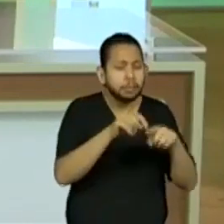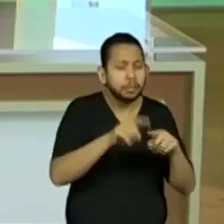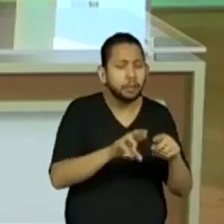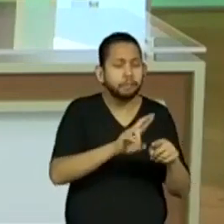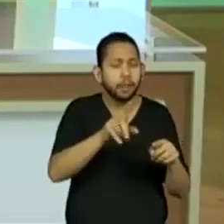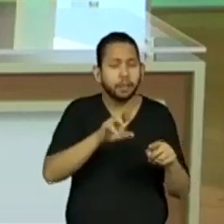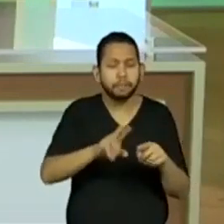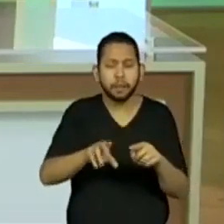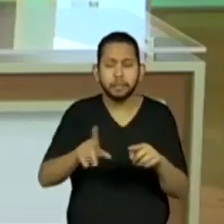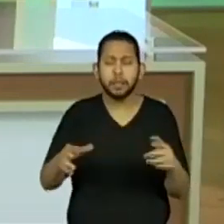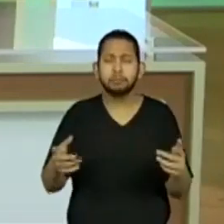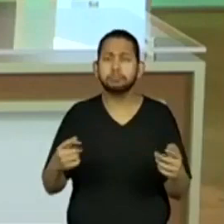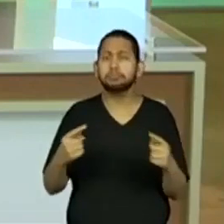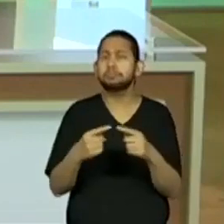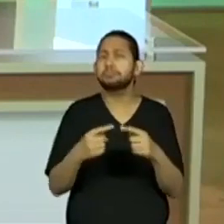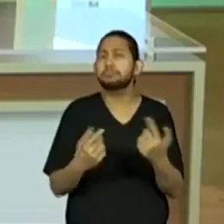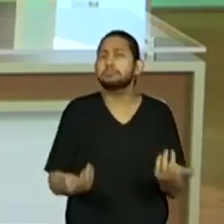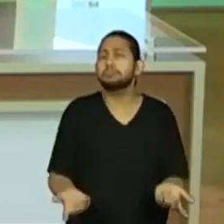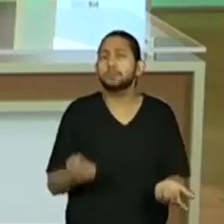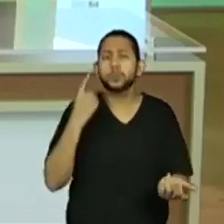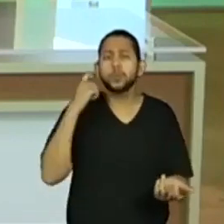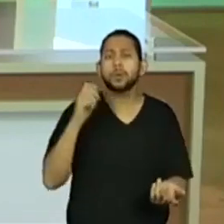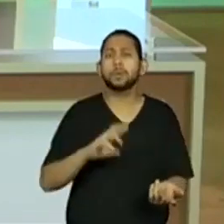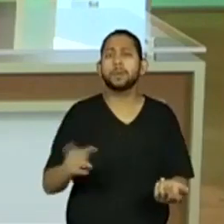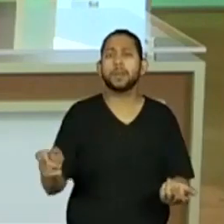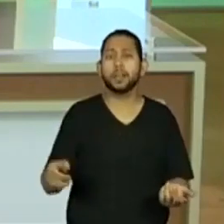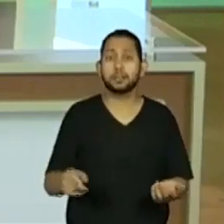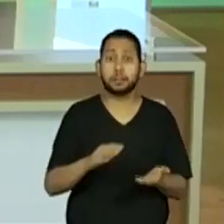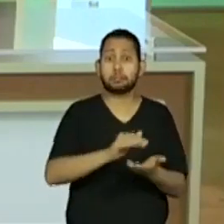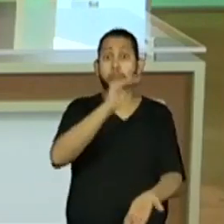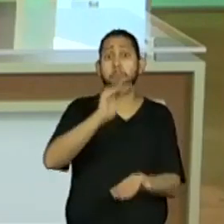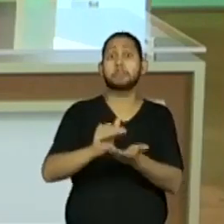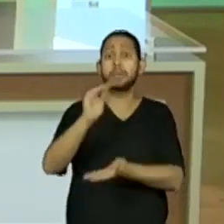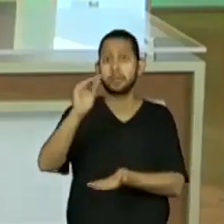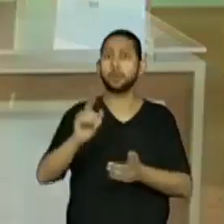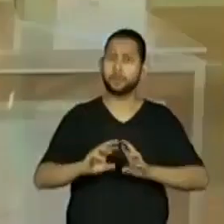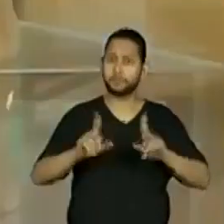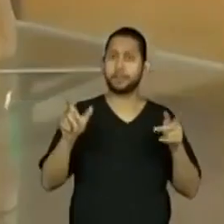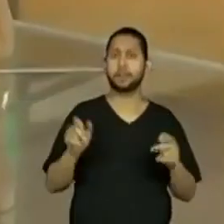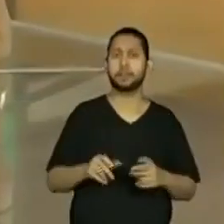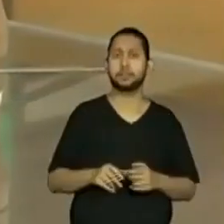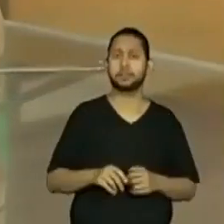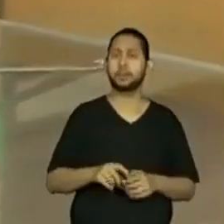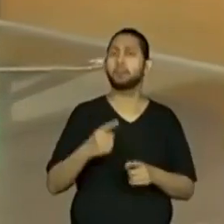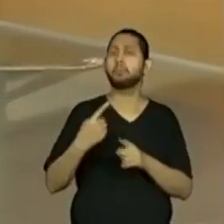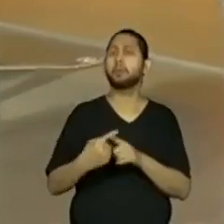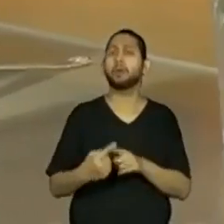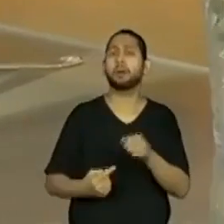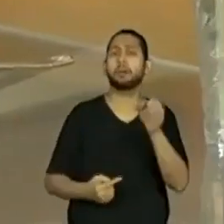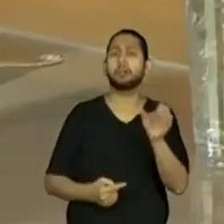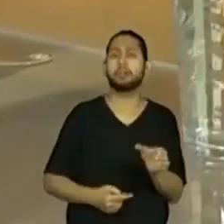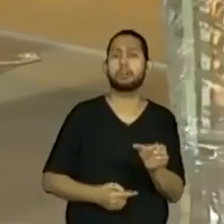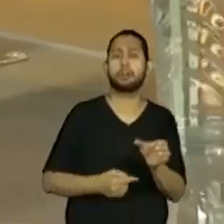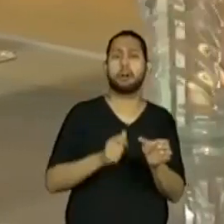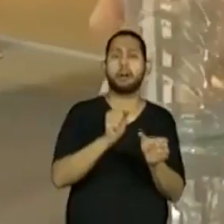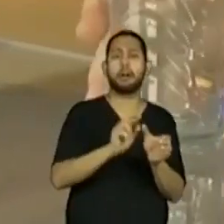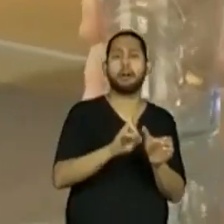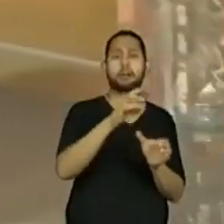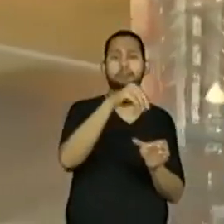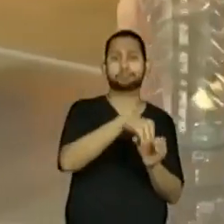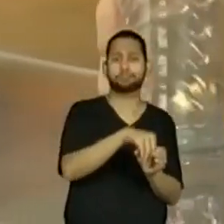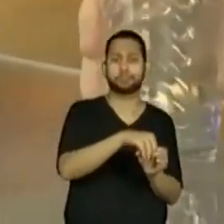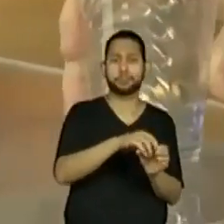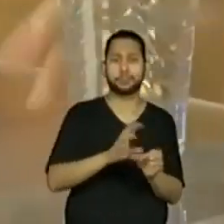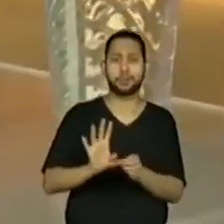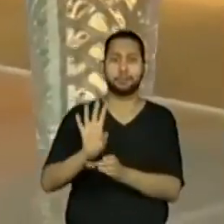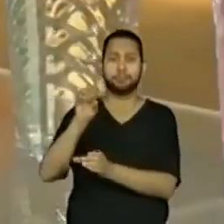materiais diferentes? Em objetos de tamanhos diferentes? E por que os sons são diferentes